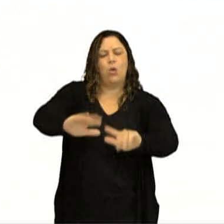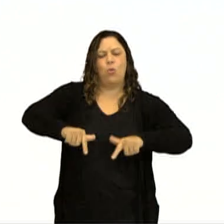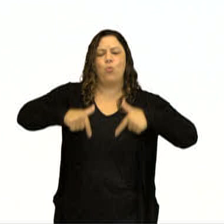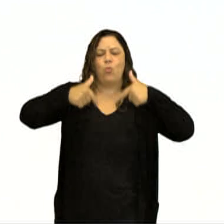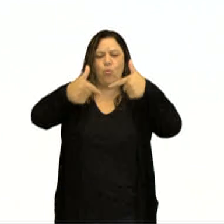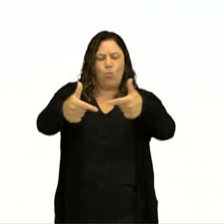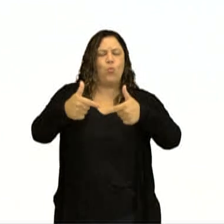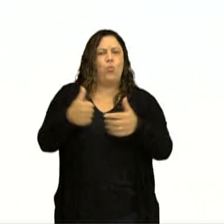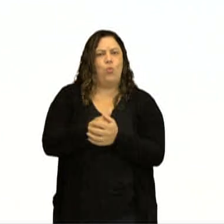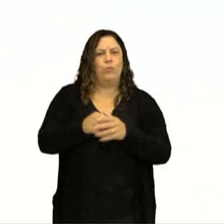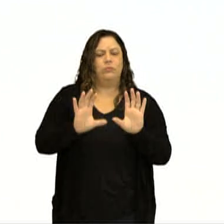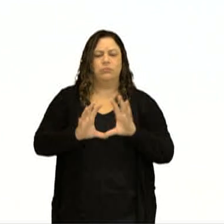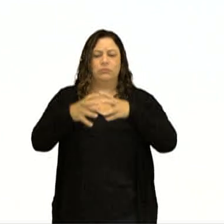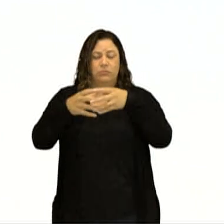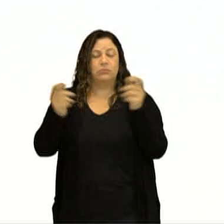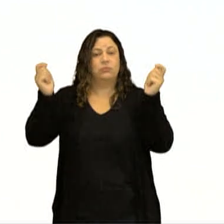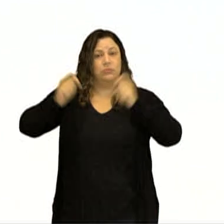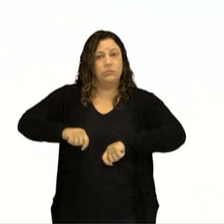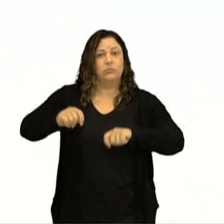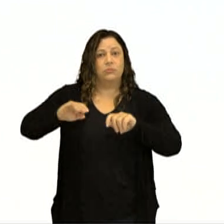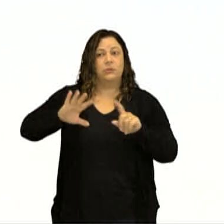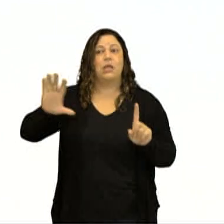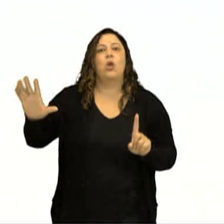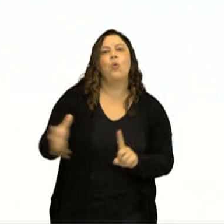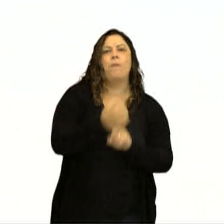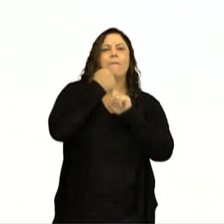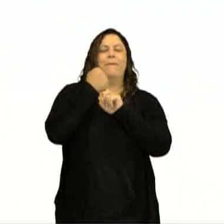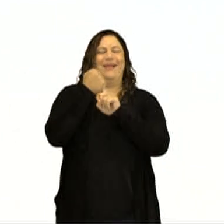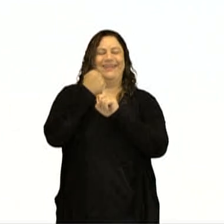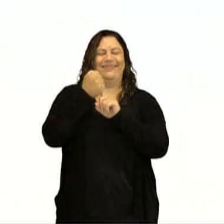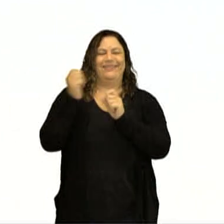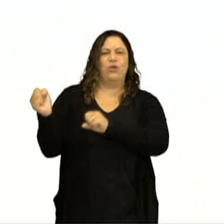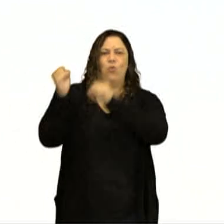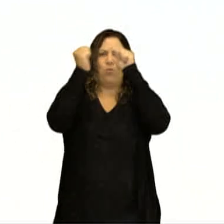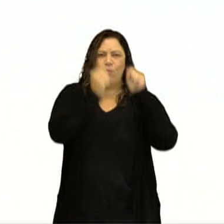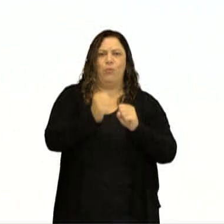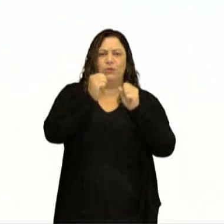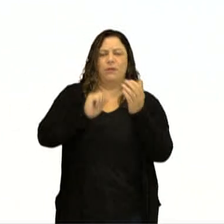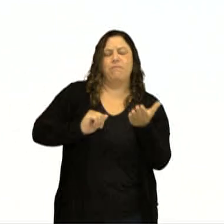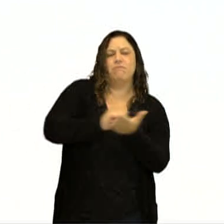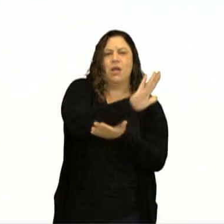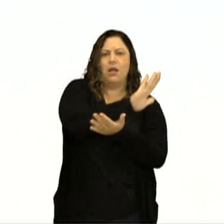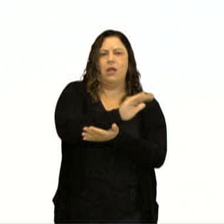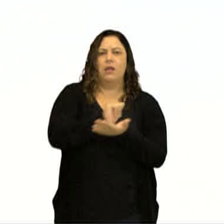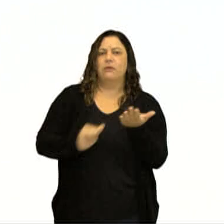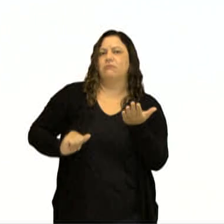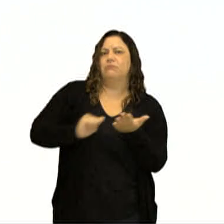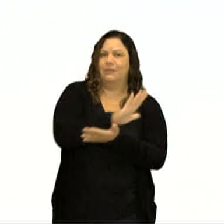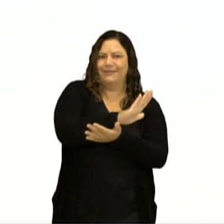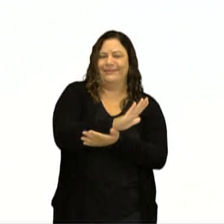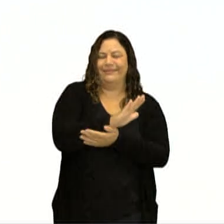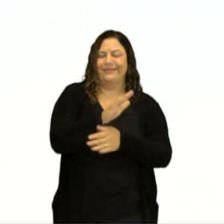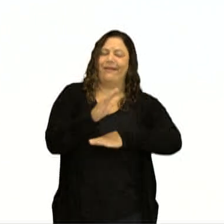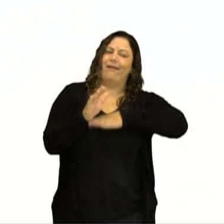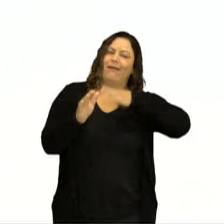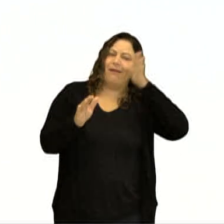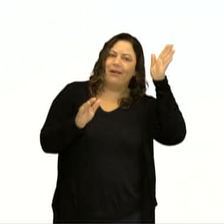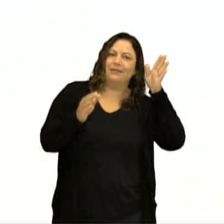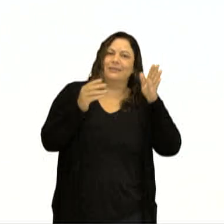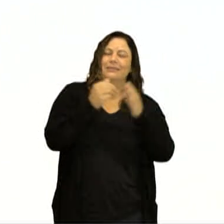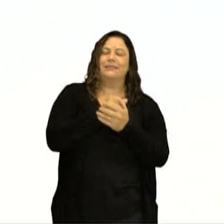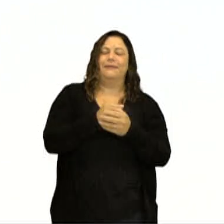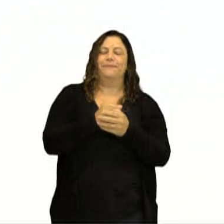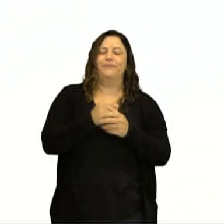fizessem uma revolução, eles tomariam o poder, eles tirariam quem estava antes no poder